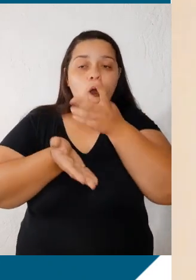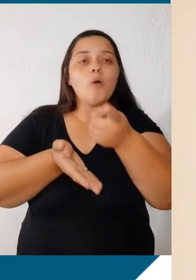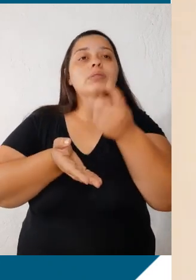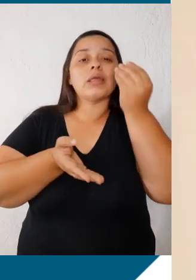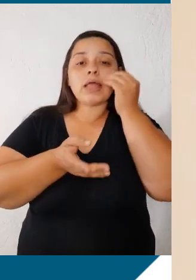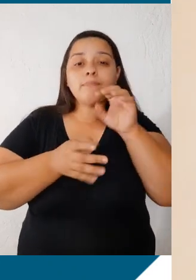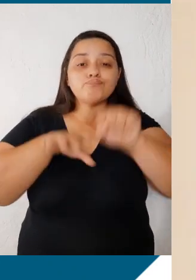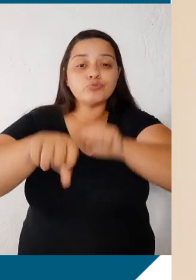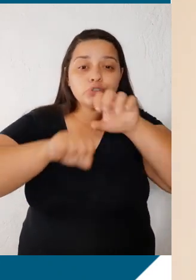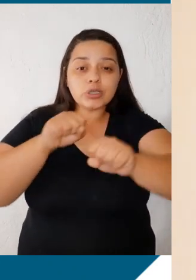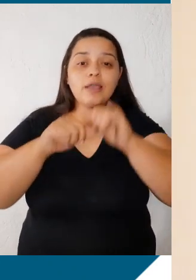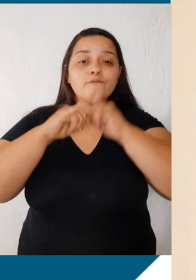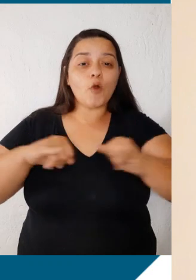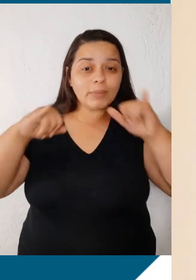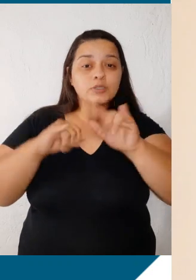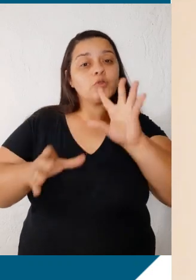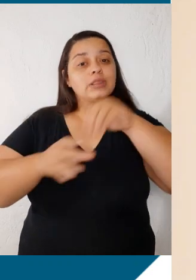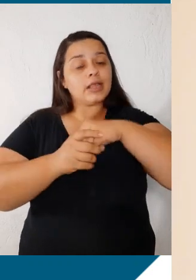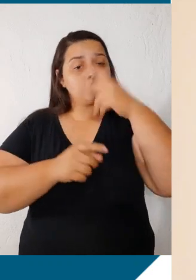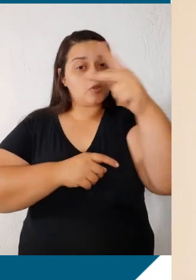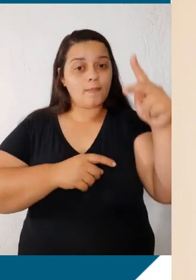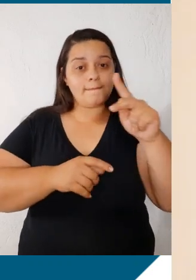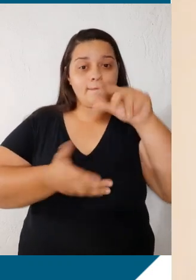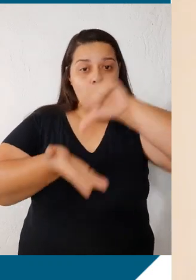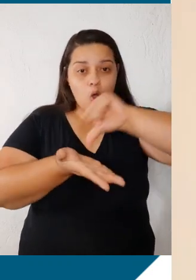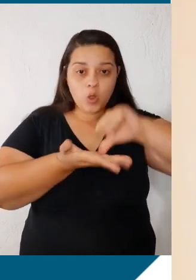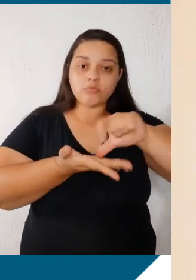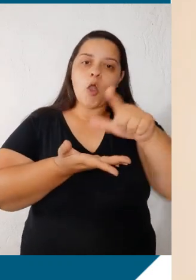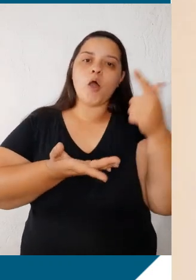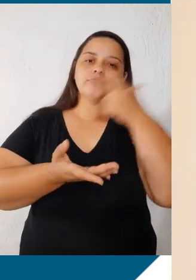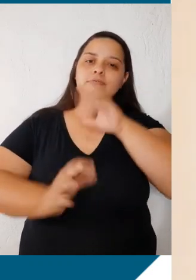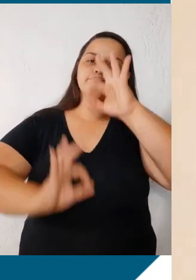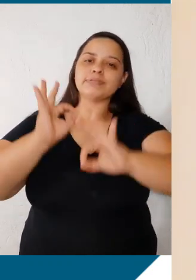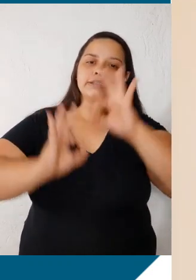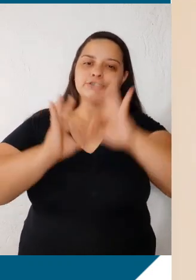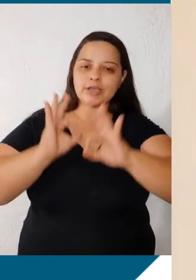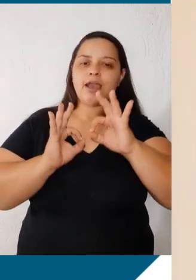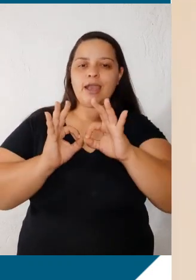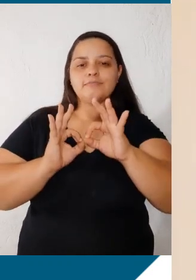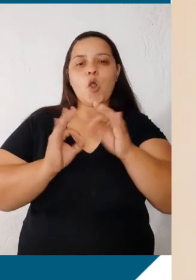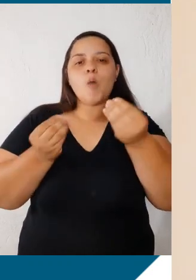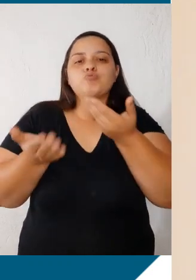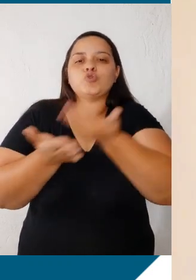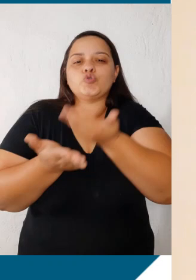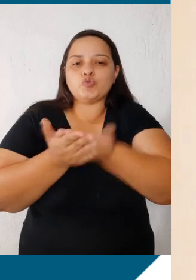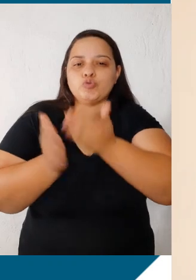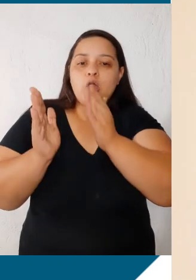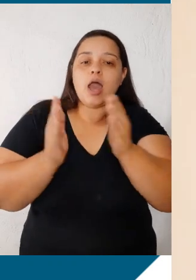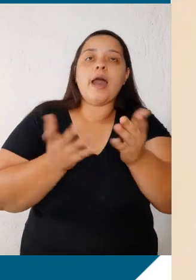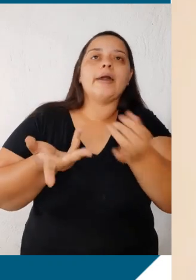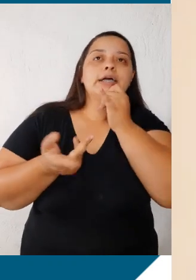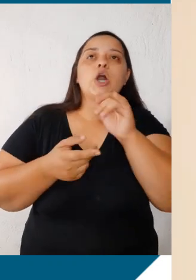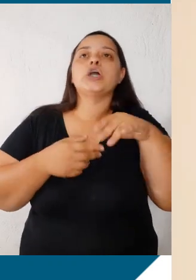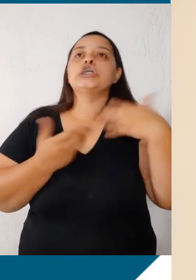Busque se informar sobre o funcionamento do seu polo. Assim, você consegue planejar as suas atividades de estudo, quando poderá